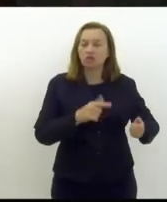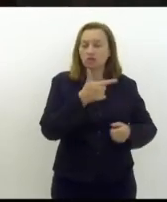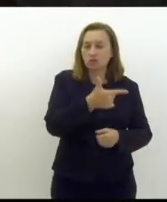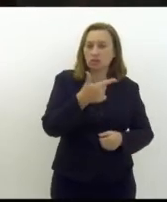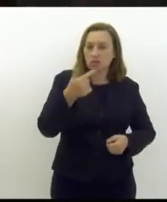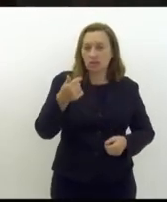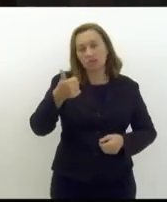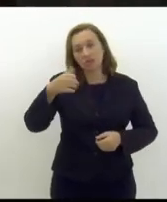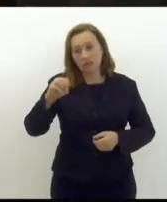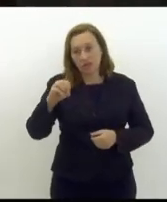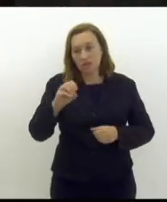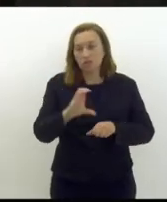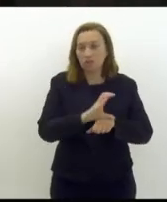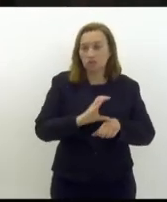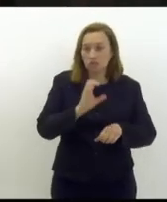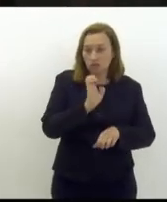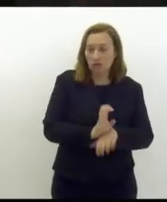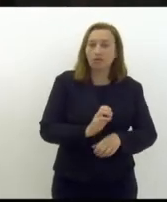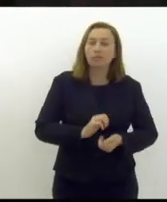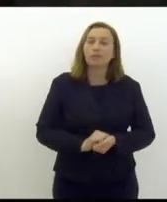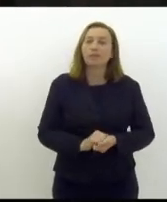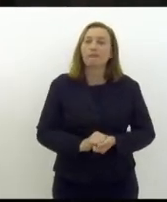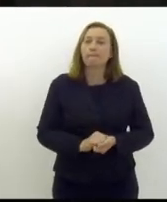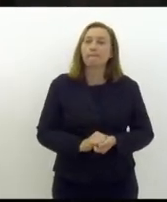da Constituição do Estado ela